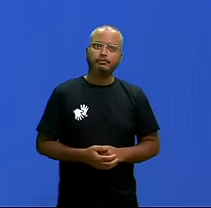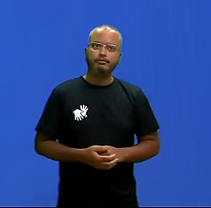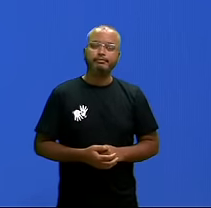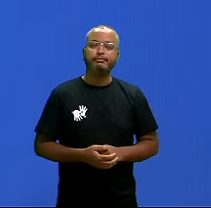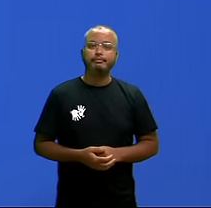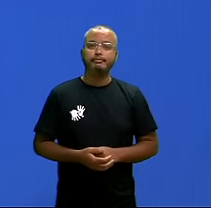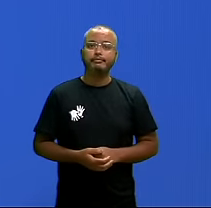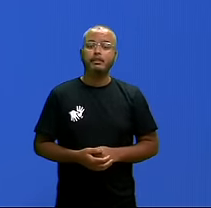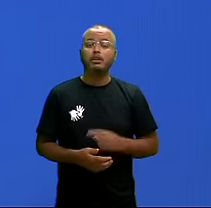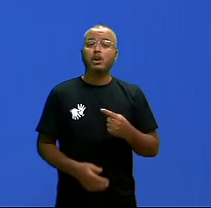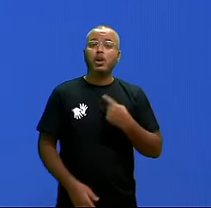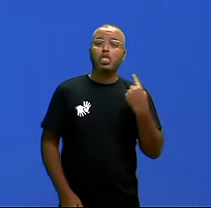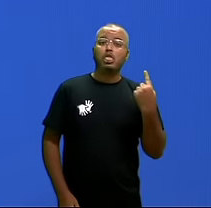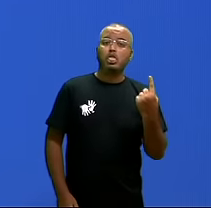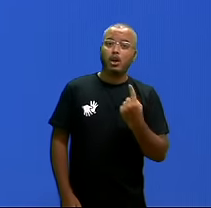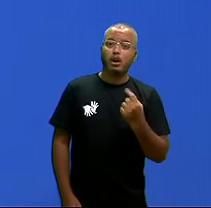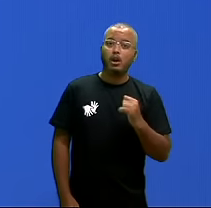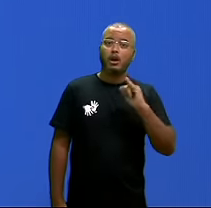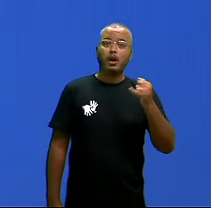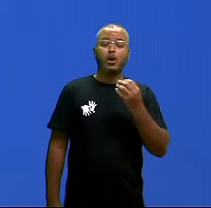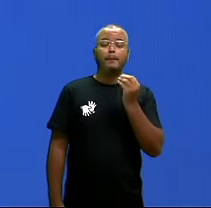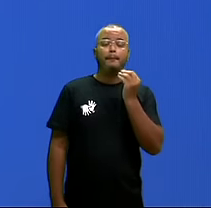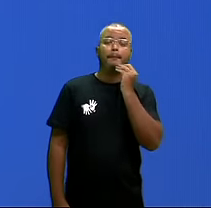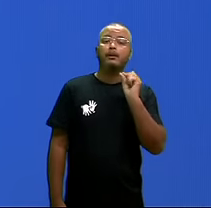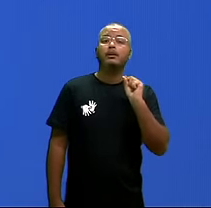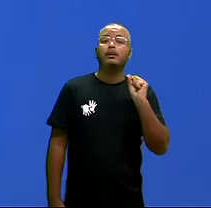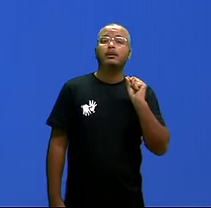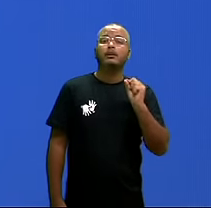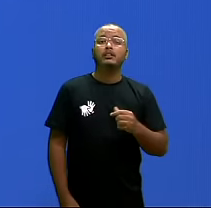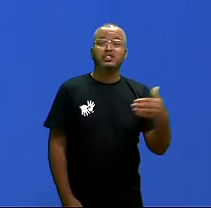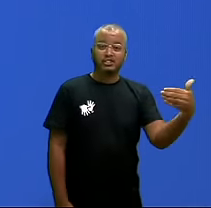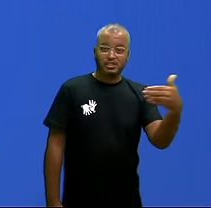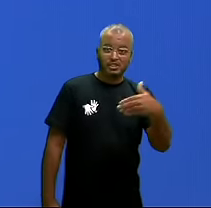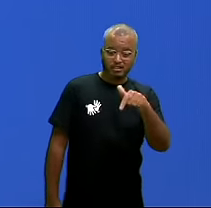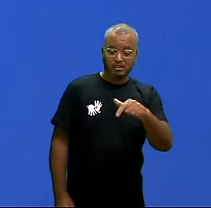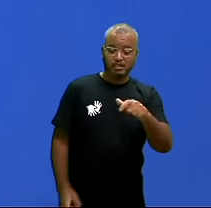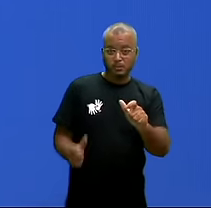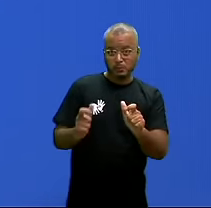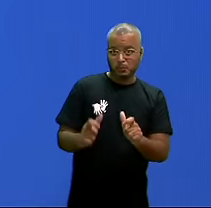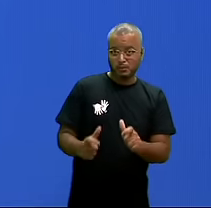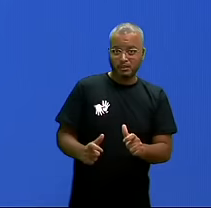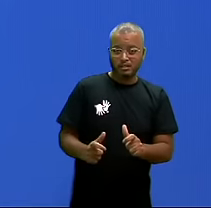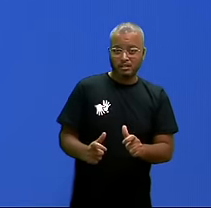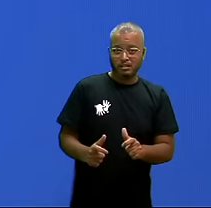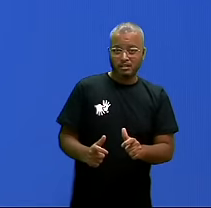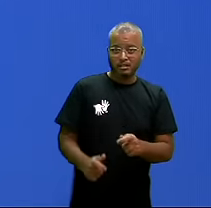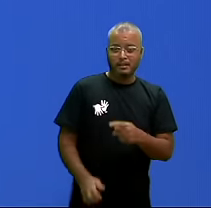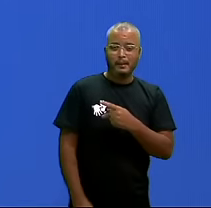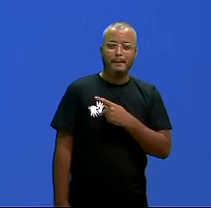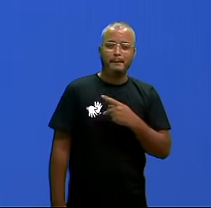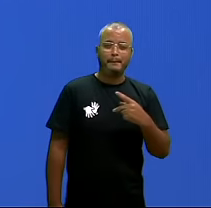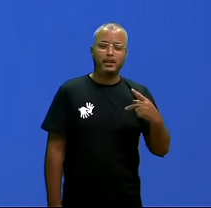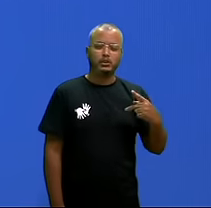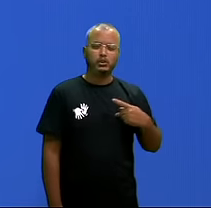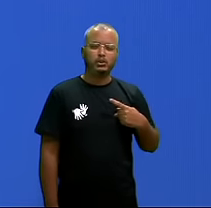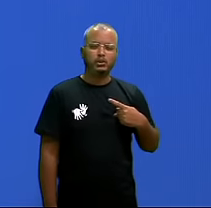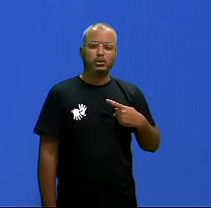Que privilégio a gente tem de poder chegar num lugar como esse assim e ser pastoreado por gente de